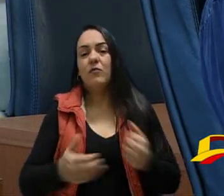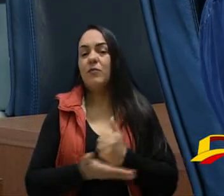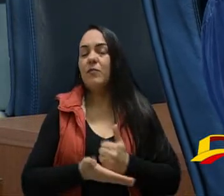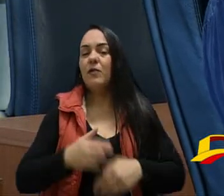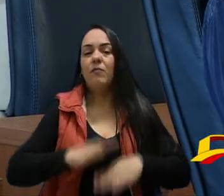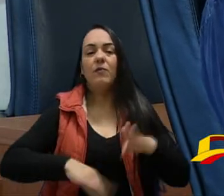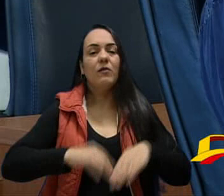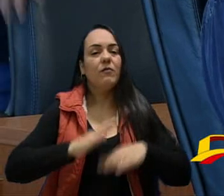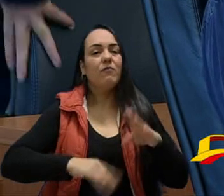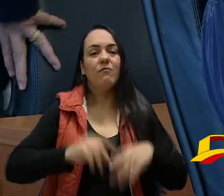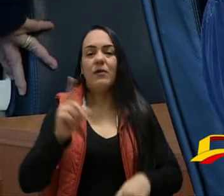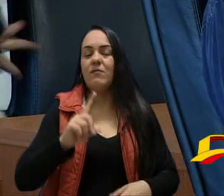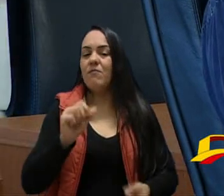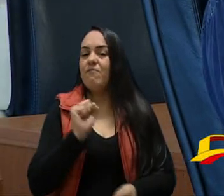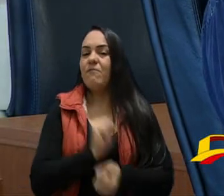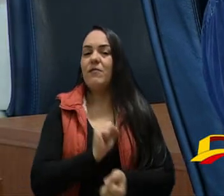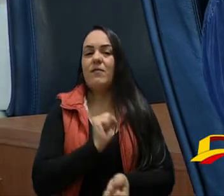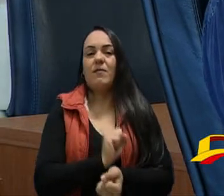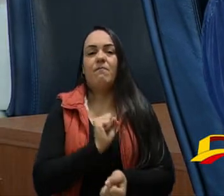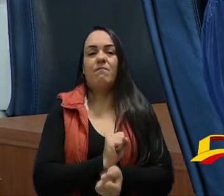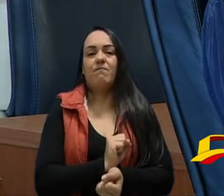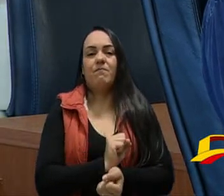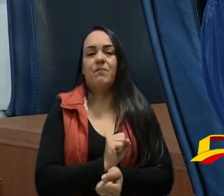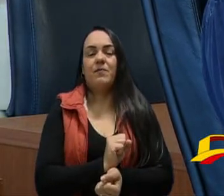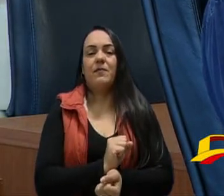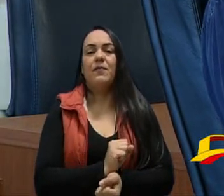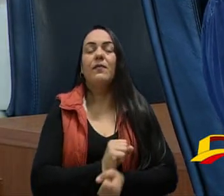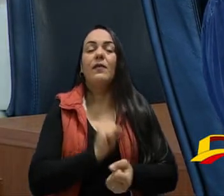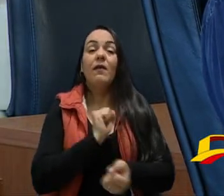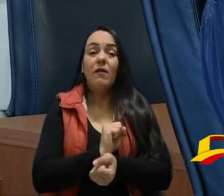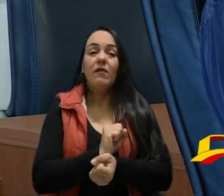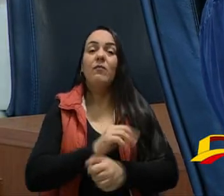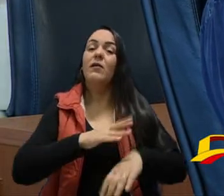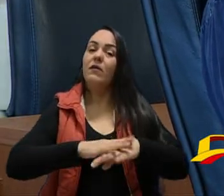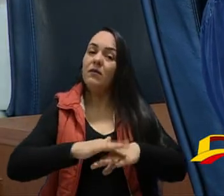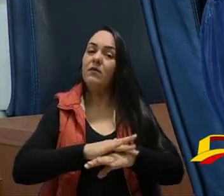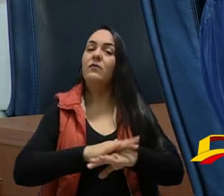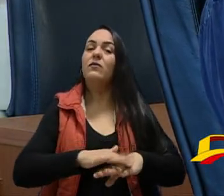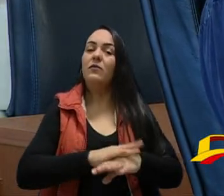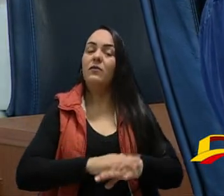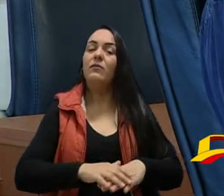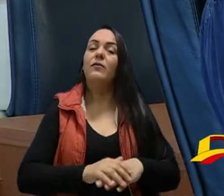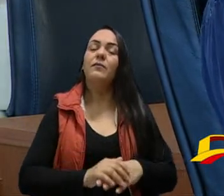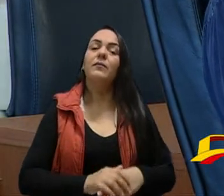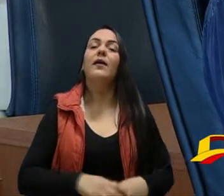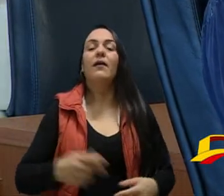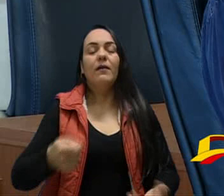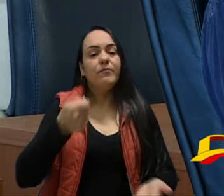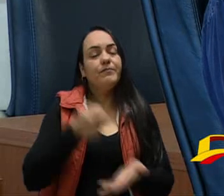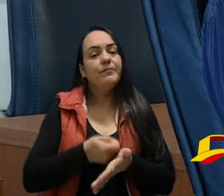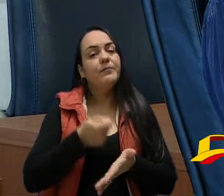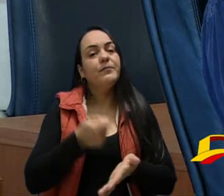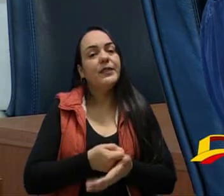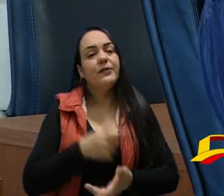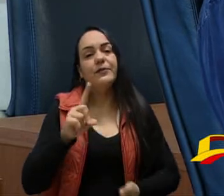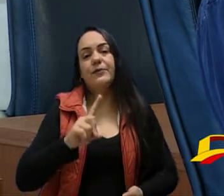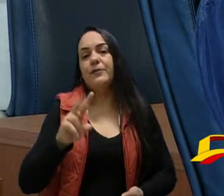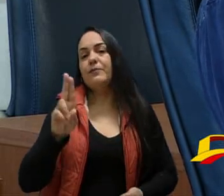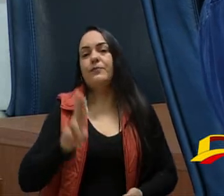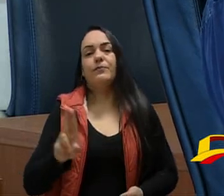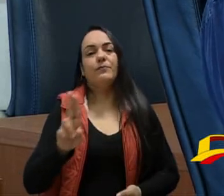não fiquem parados muitas vezes lá sem a necessidade separados e o poder público pagando algo que não vou tá